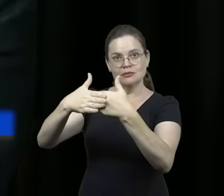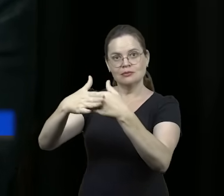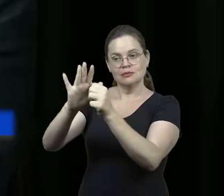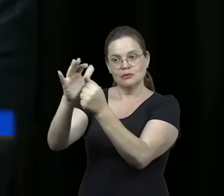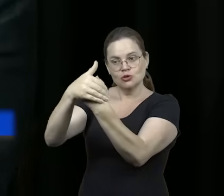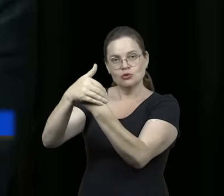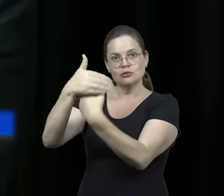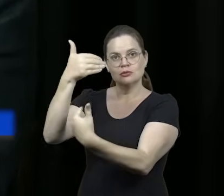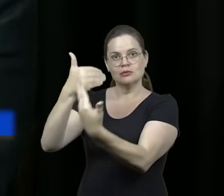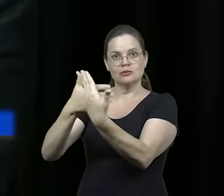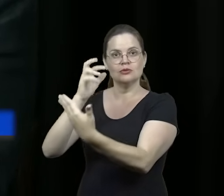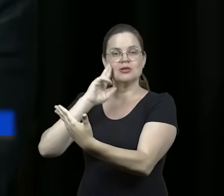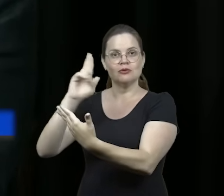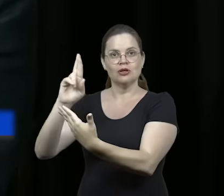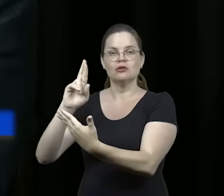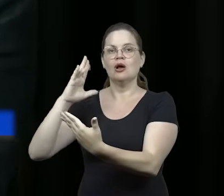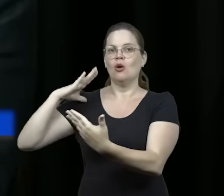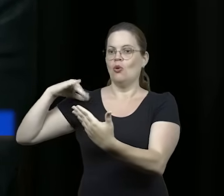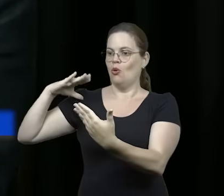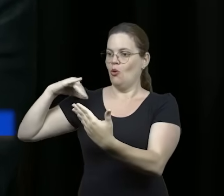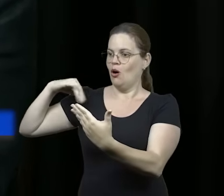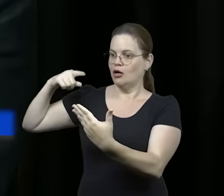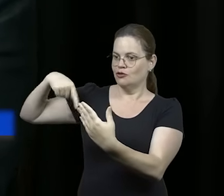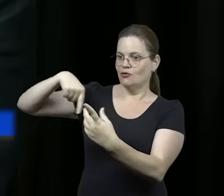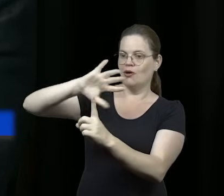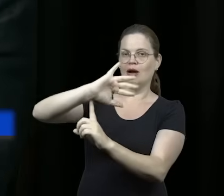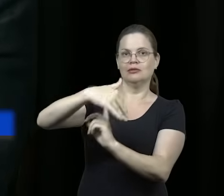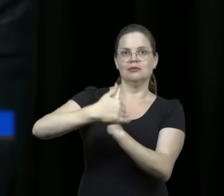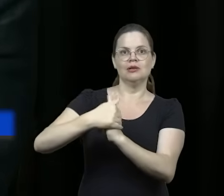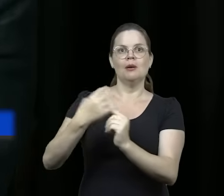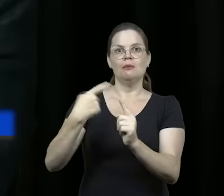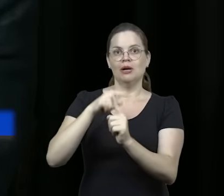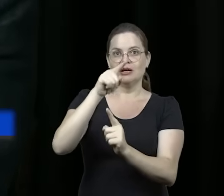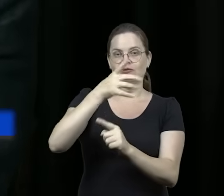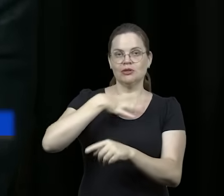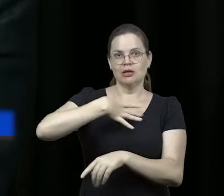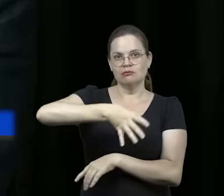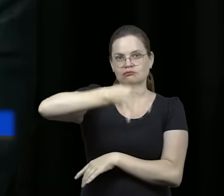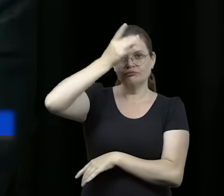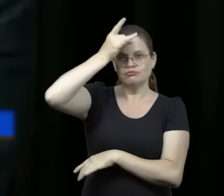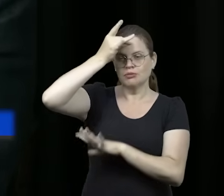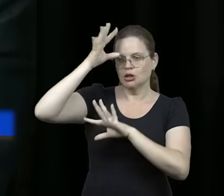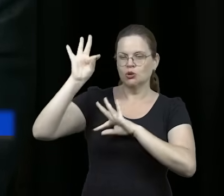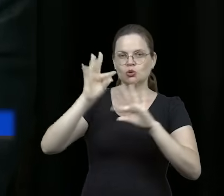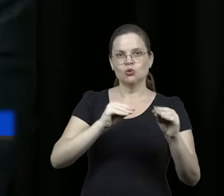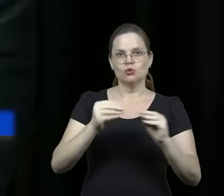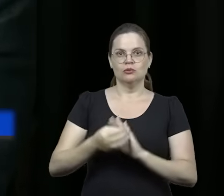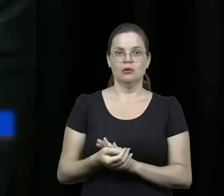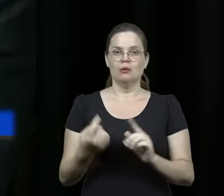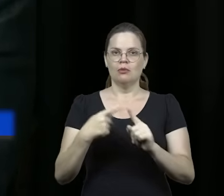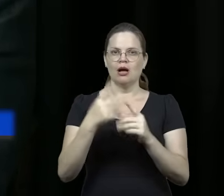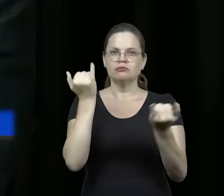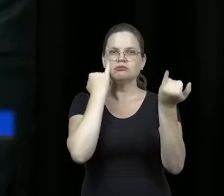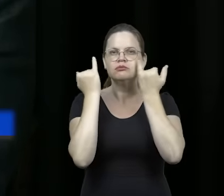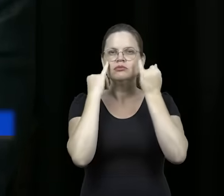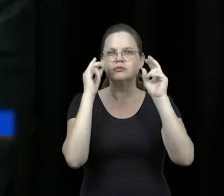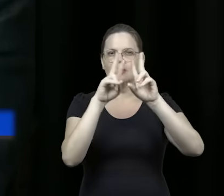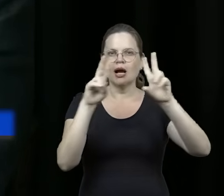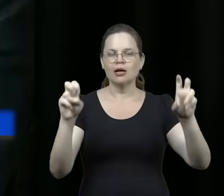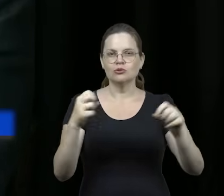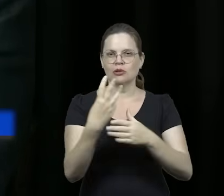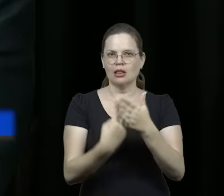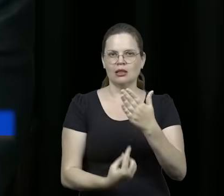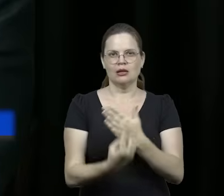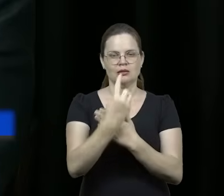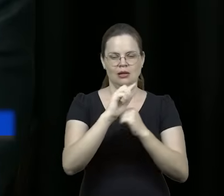É para quem leu, ouviu e guardou. Então essa operação da Trindade